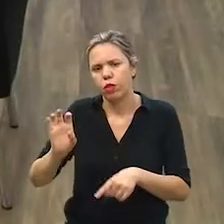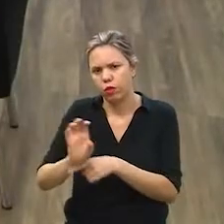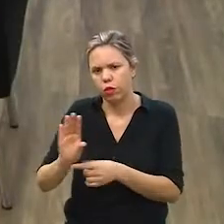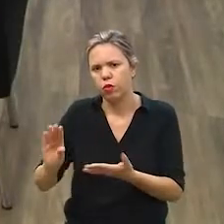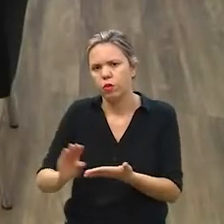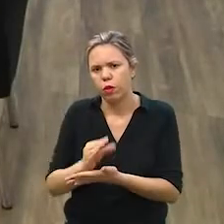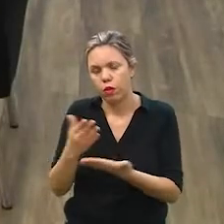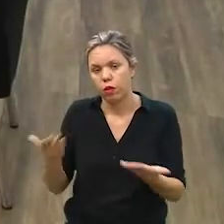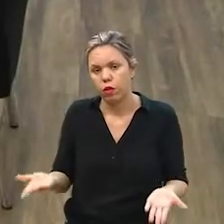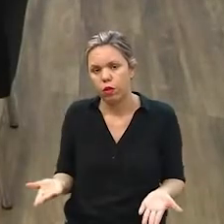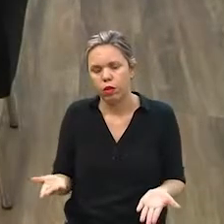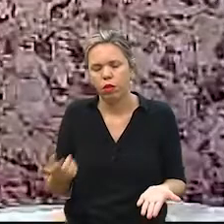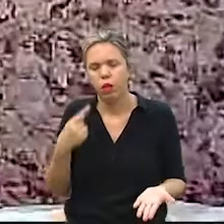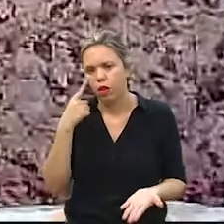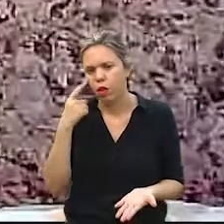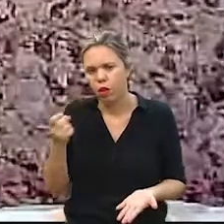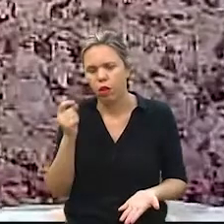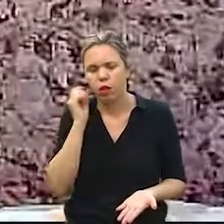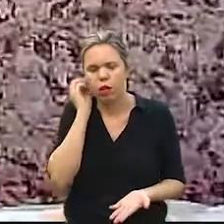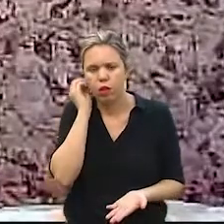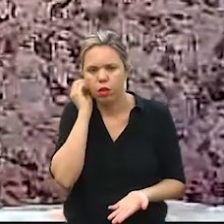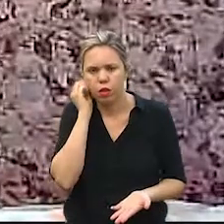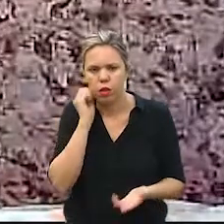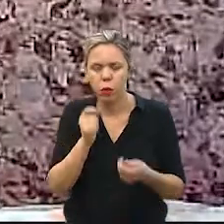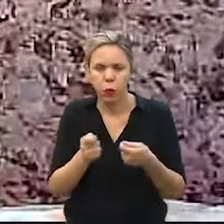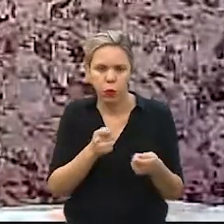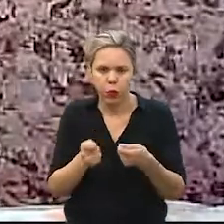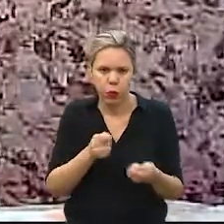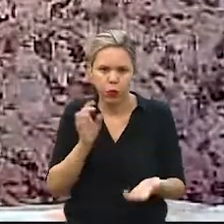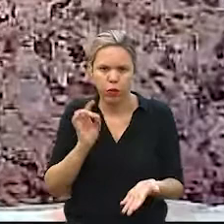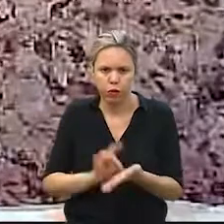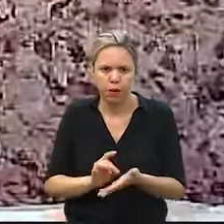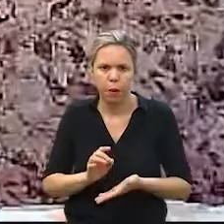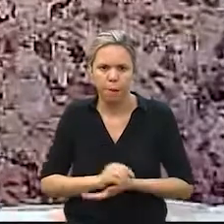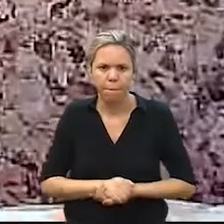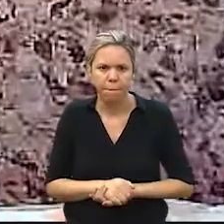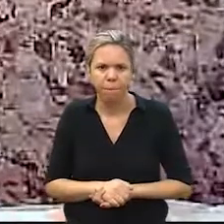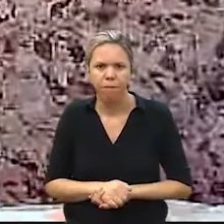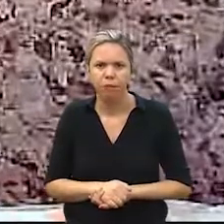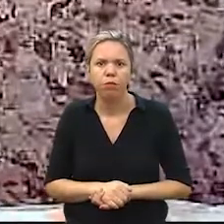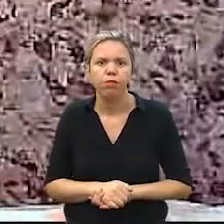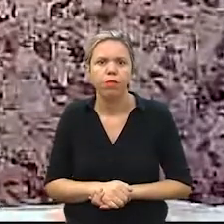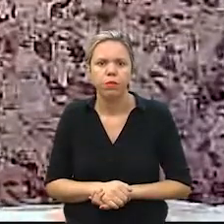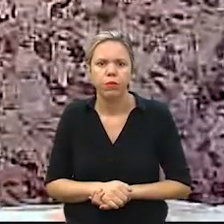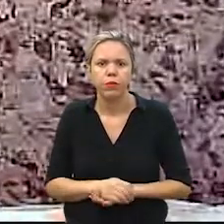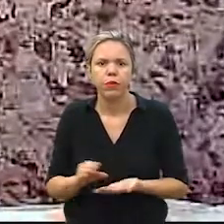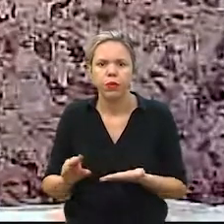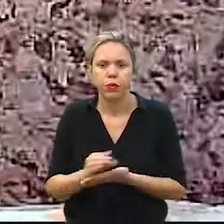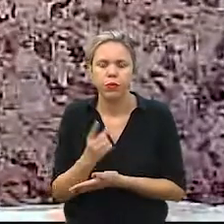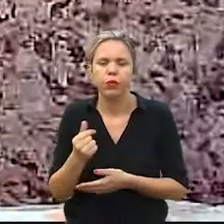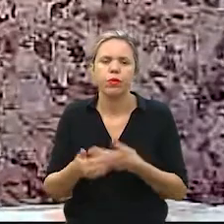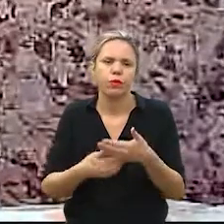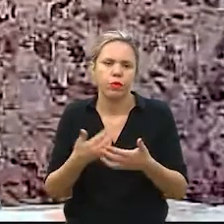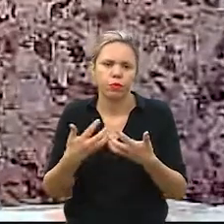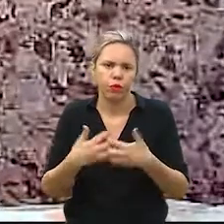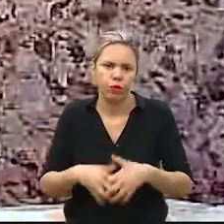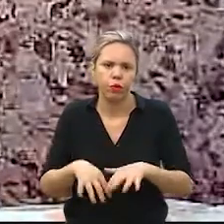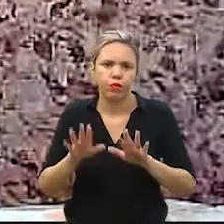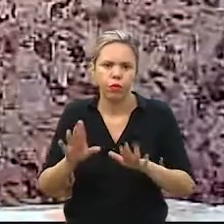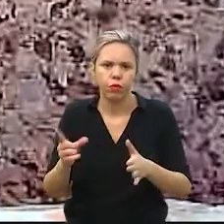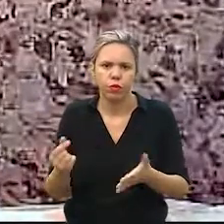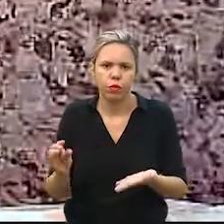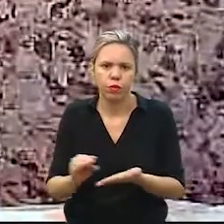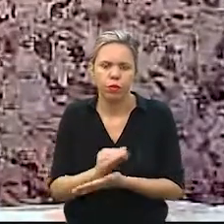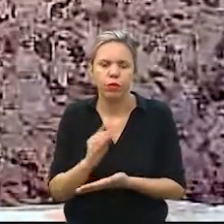estaduais. O que nos interessa mesmo, quem tem controle efetivo, é da receita corrente. E essa